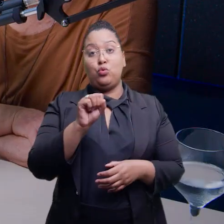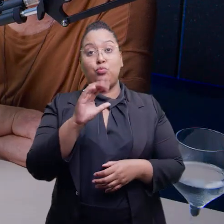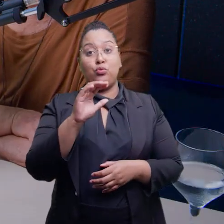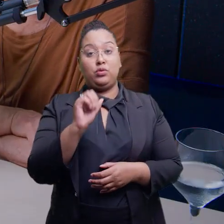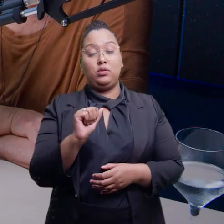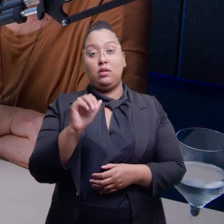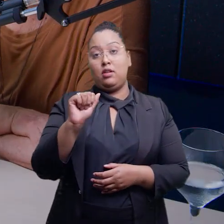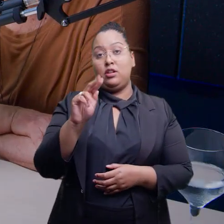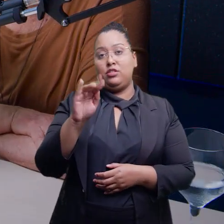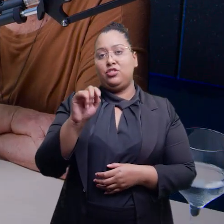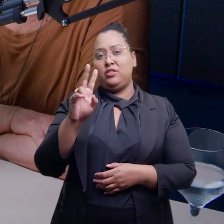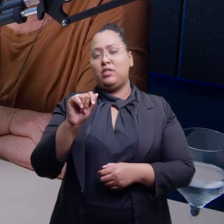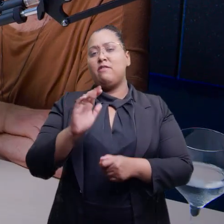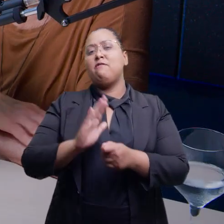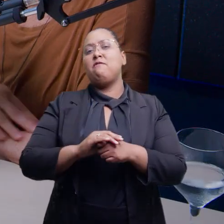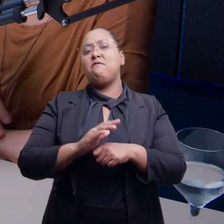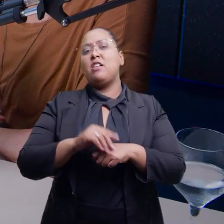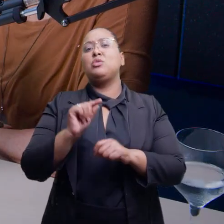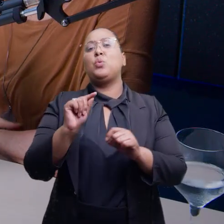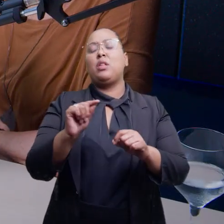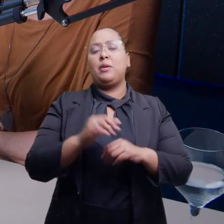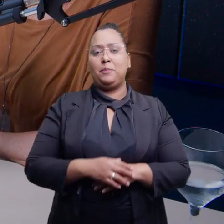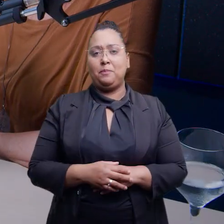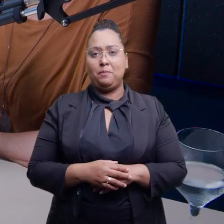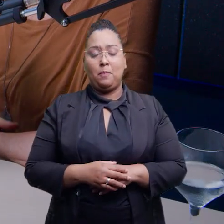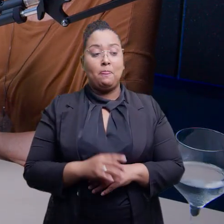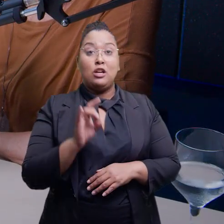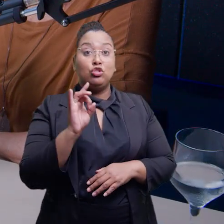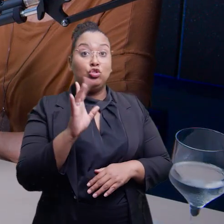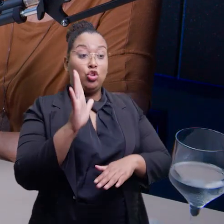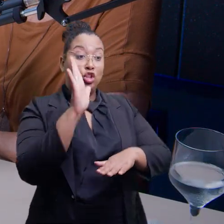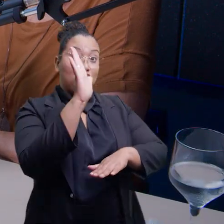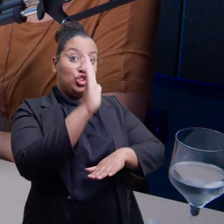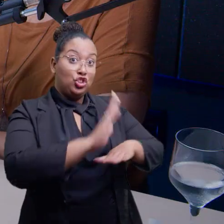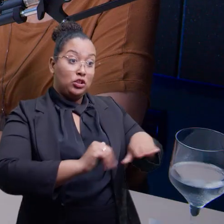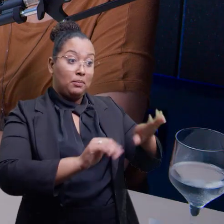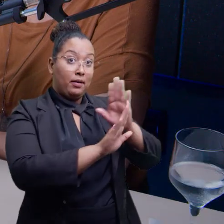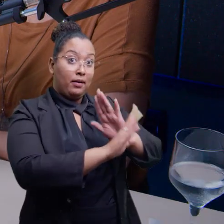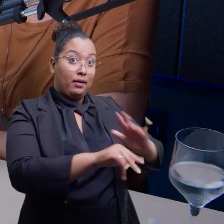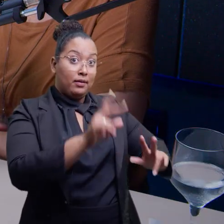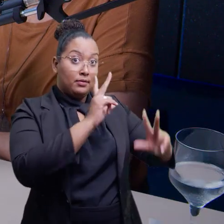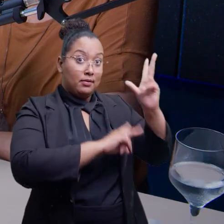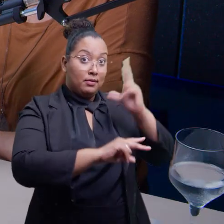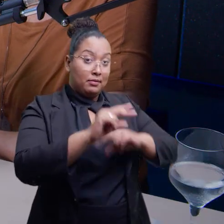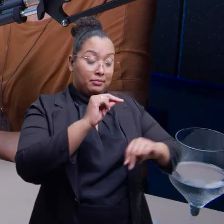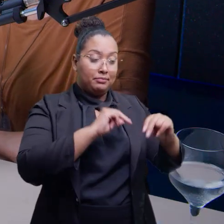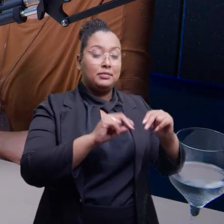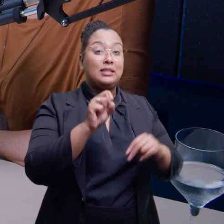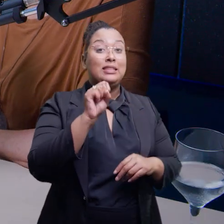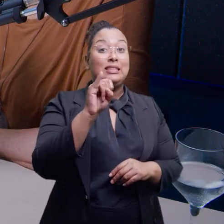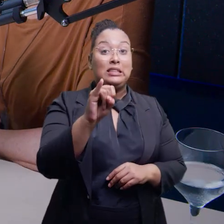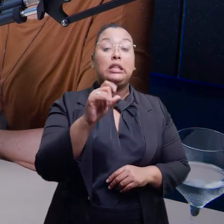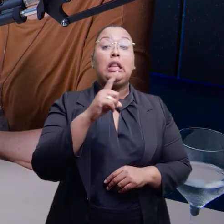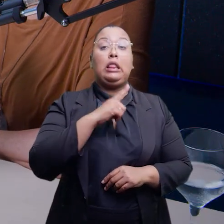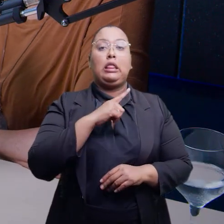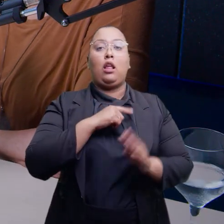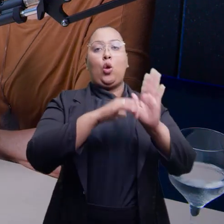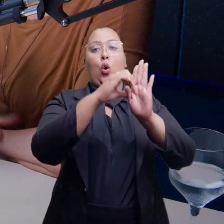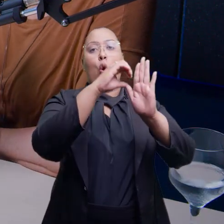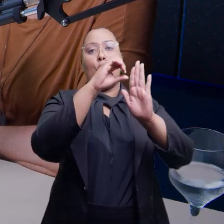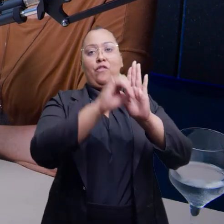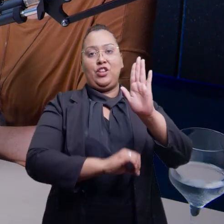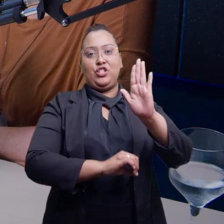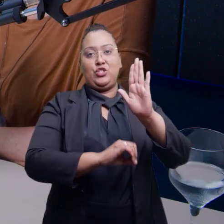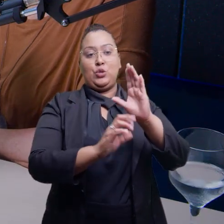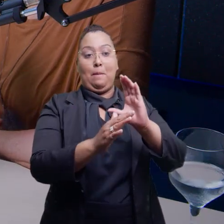de busca ativa. Primeiro, a gente só inclui uma criança e adolescente no nosso programa de busca ativa se vier um